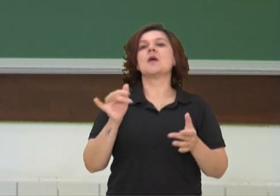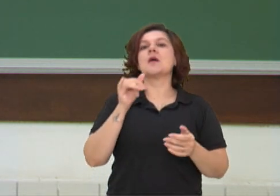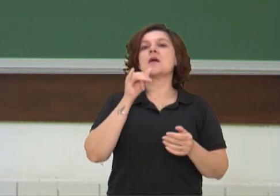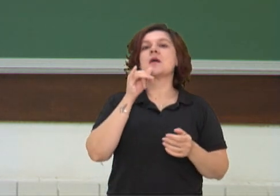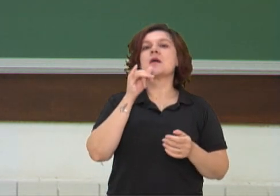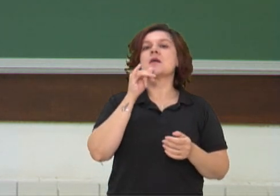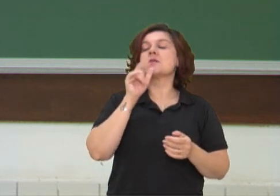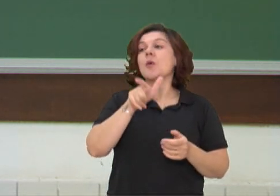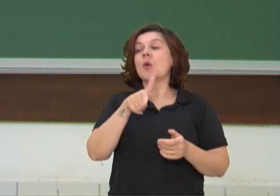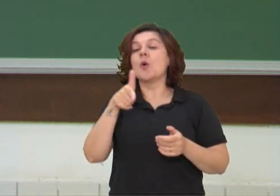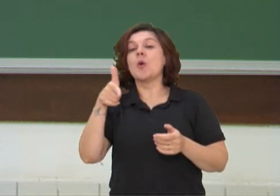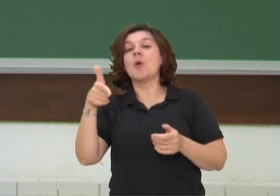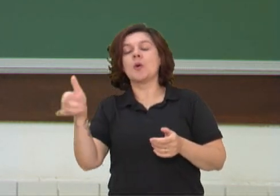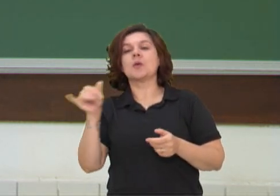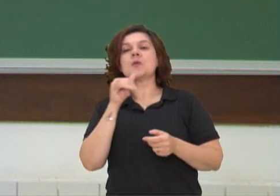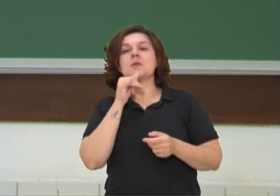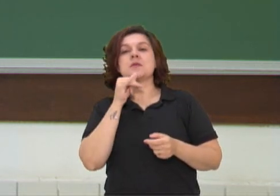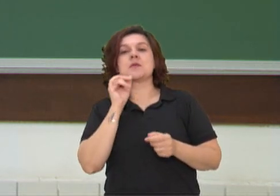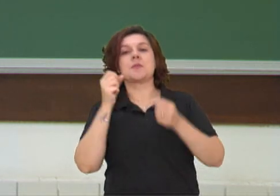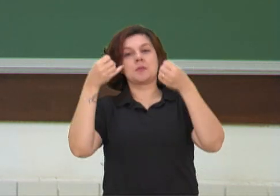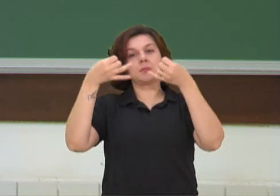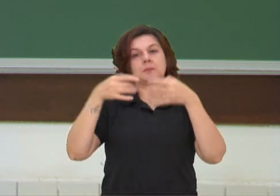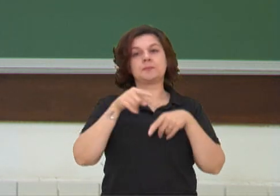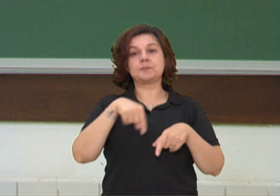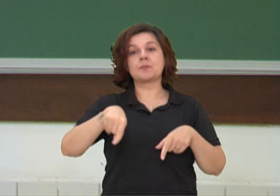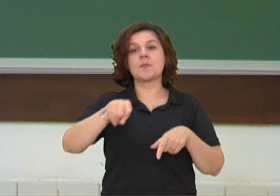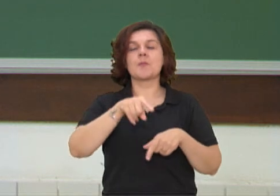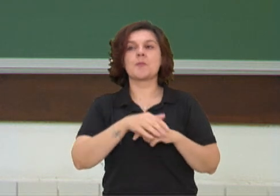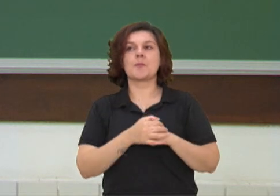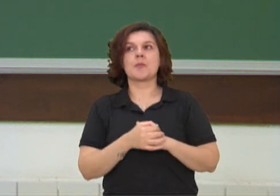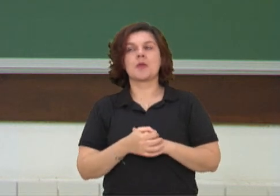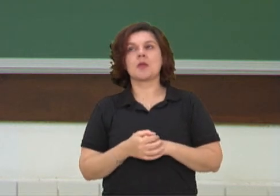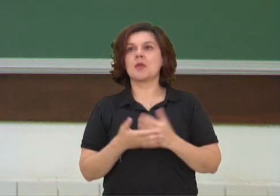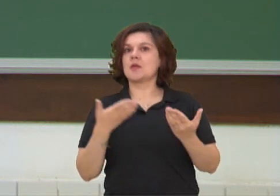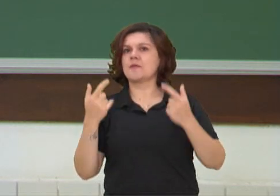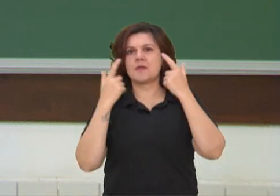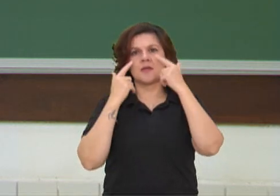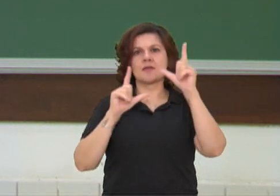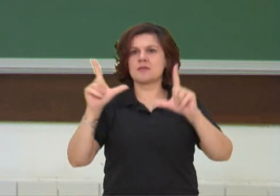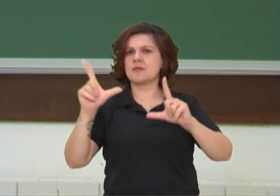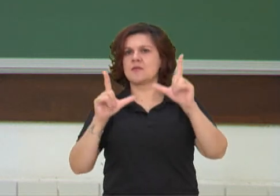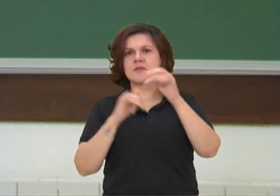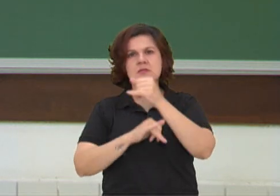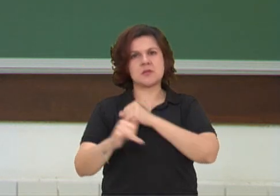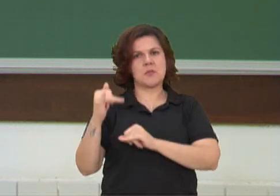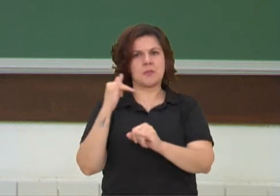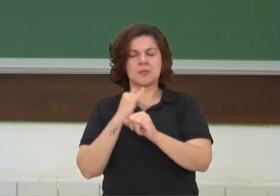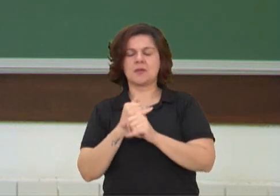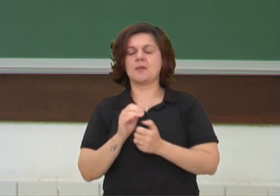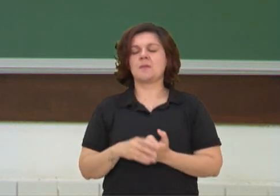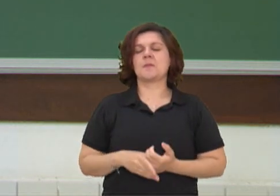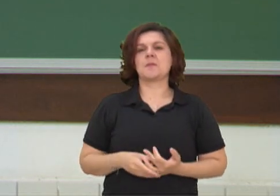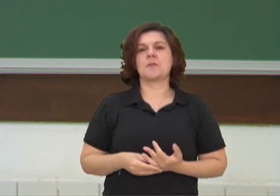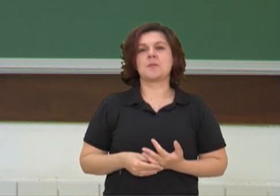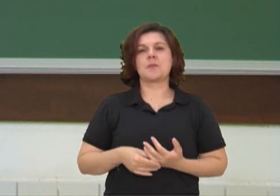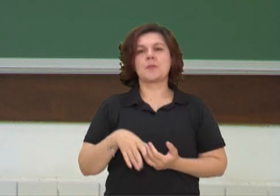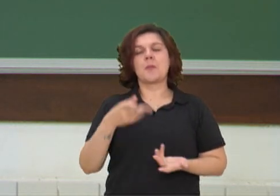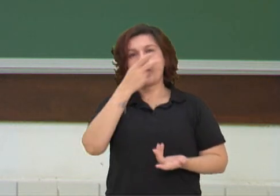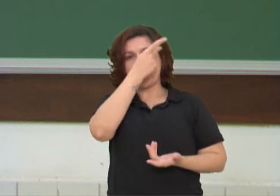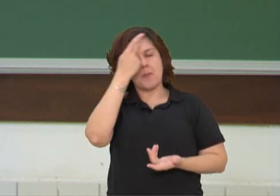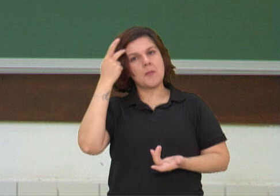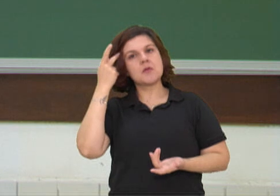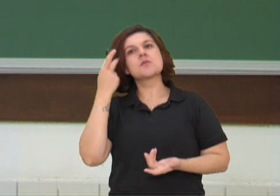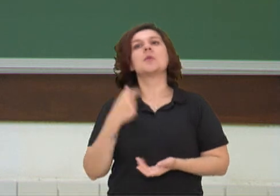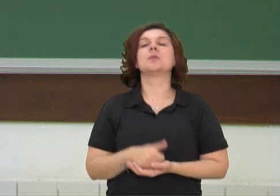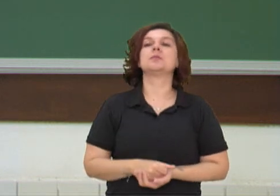esporte, outro exemplo que eu quero citar aqui para vocês é quando vocês veem aí na TV, na internet, alguma coisa desse tipo, algum tipo de pessoa